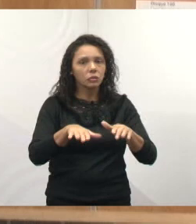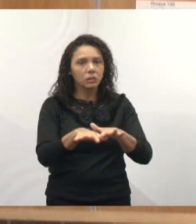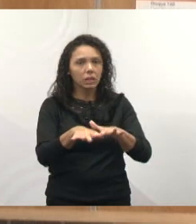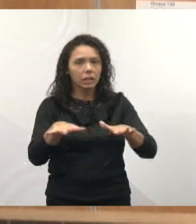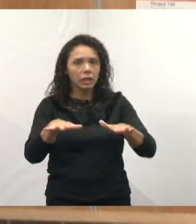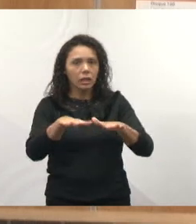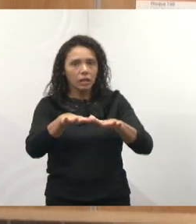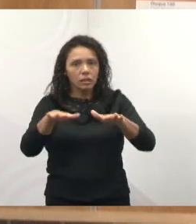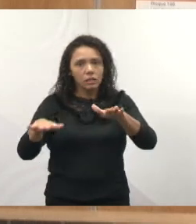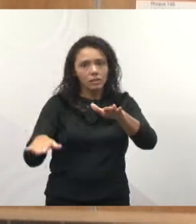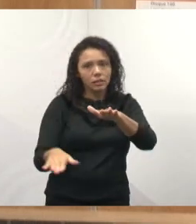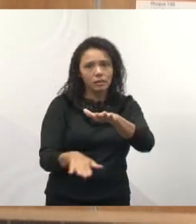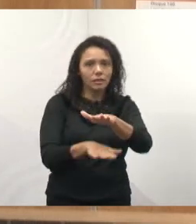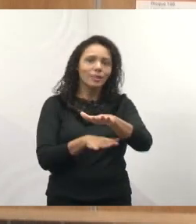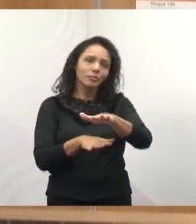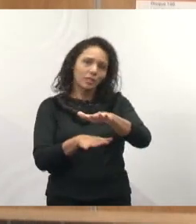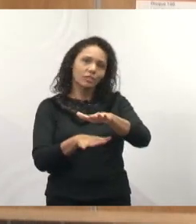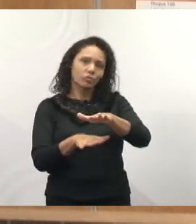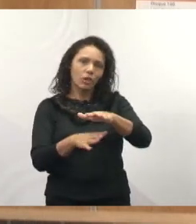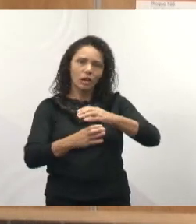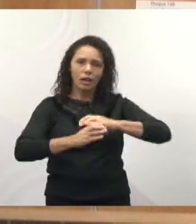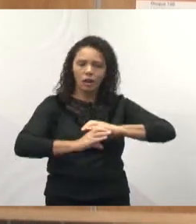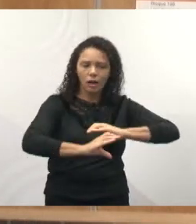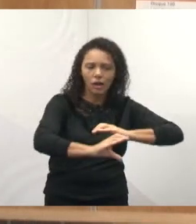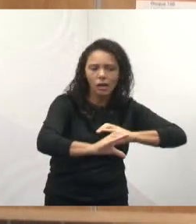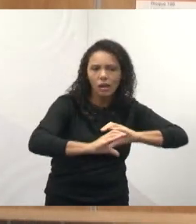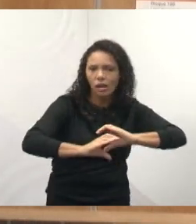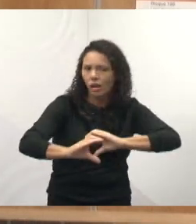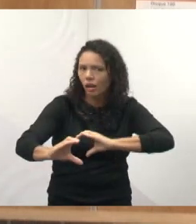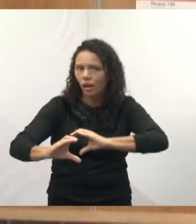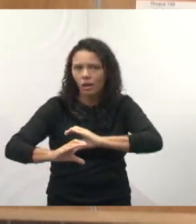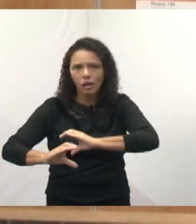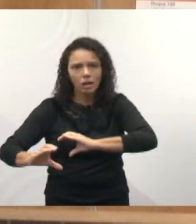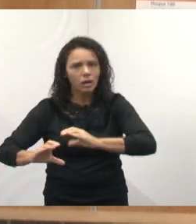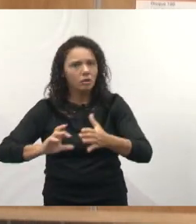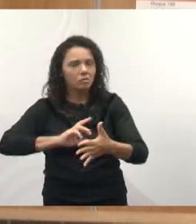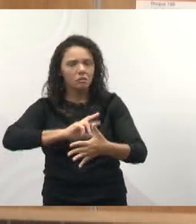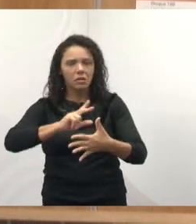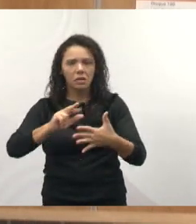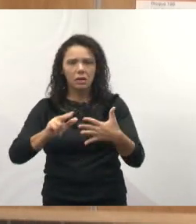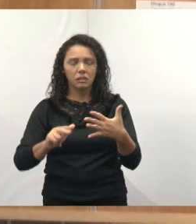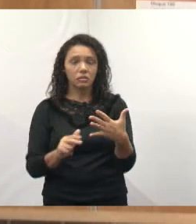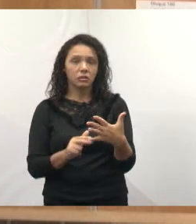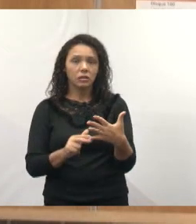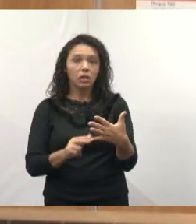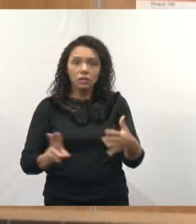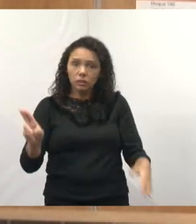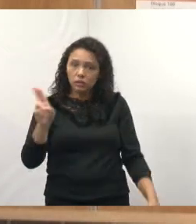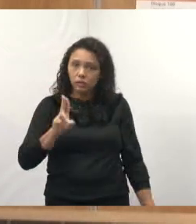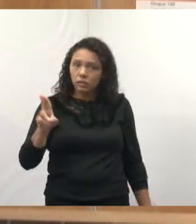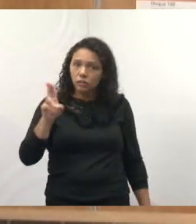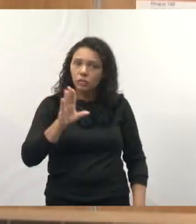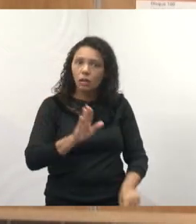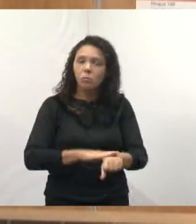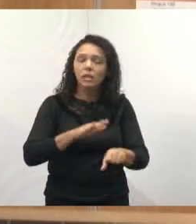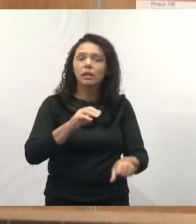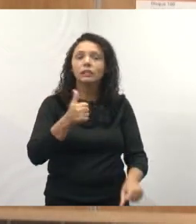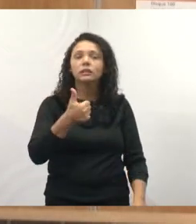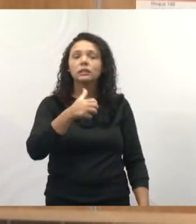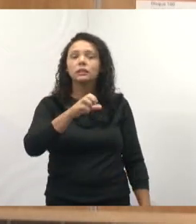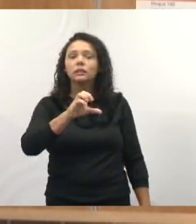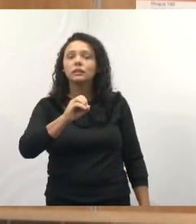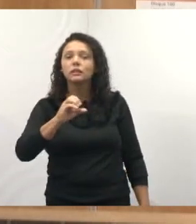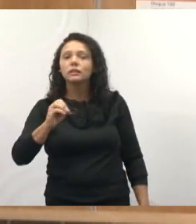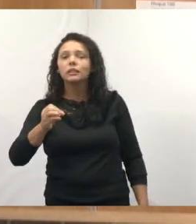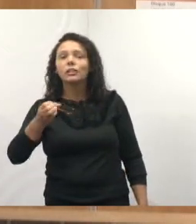cidade. O que é a obra subterrânea? É aquelas trabalhos que estão sendo feitos com mais de 100 milhões de investimento, né? Ontem foi assinado